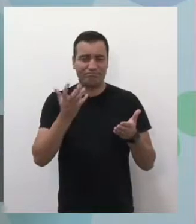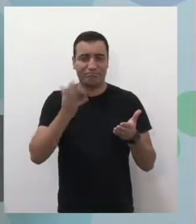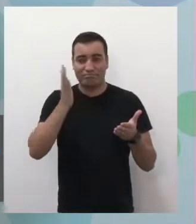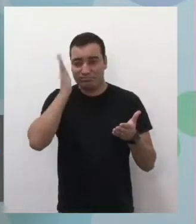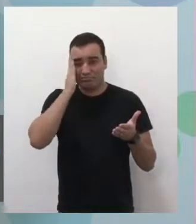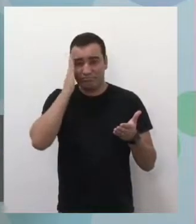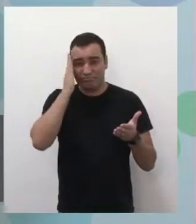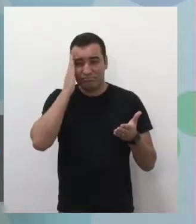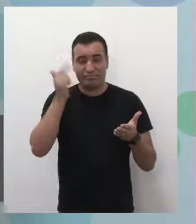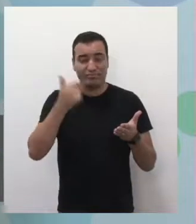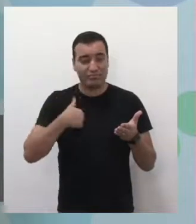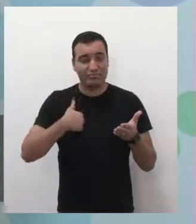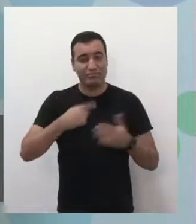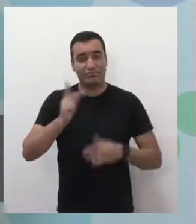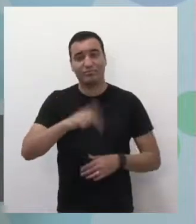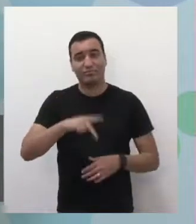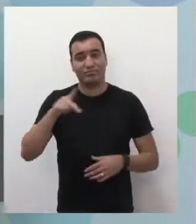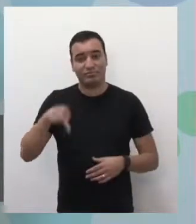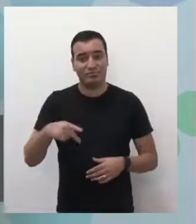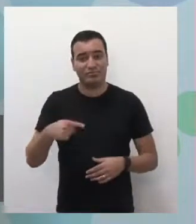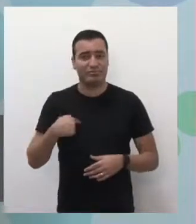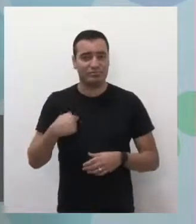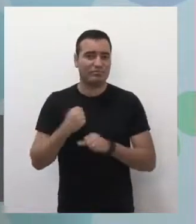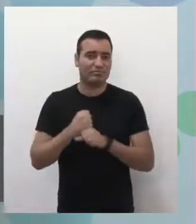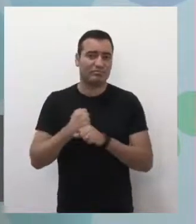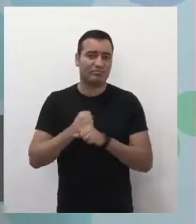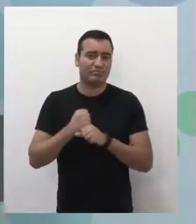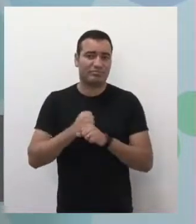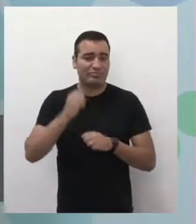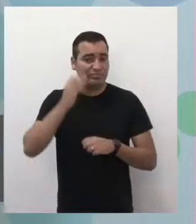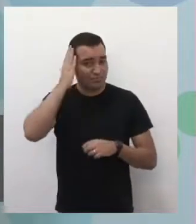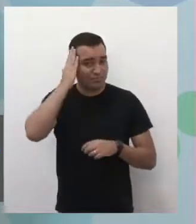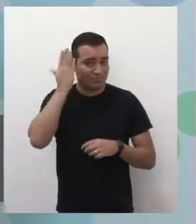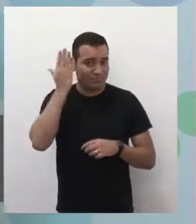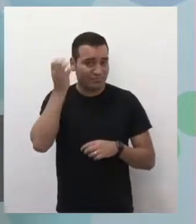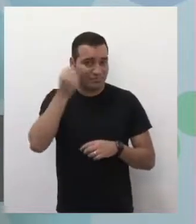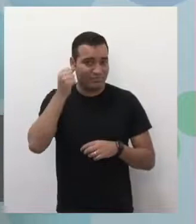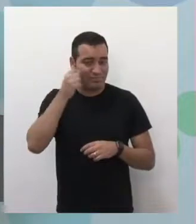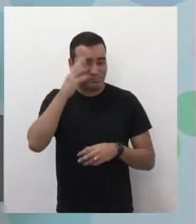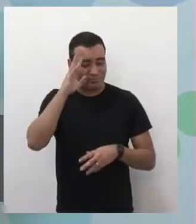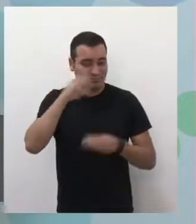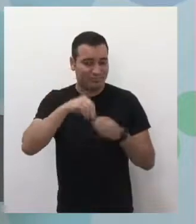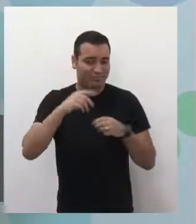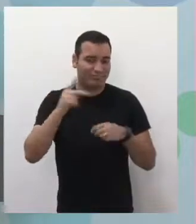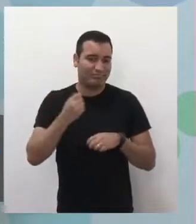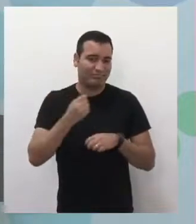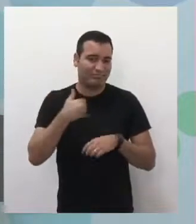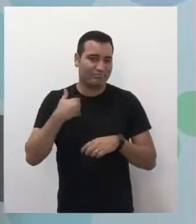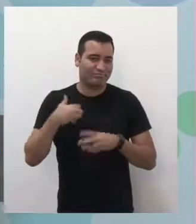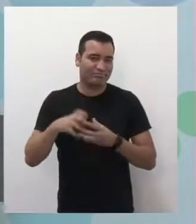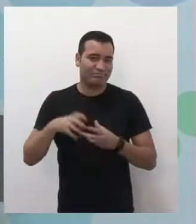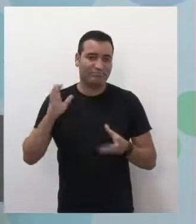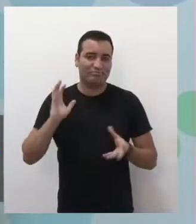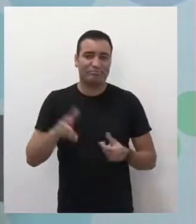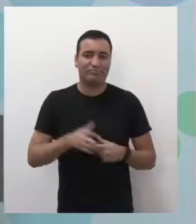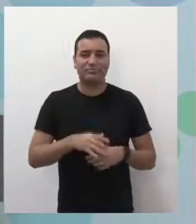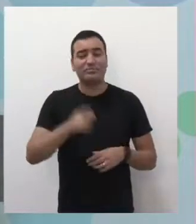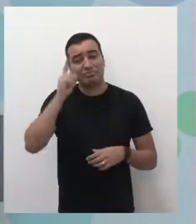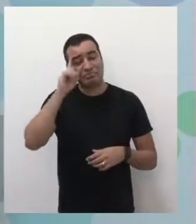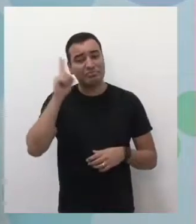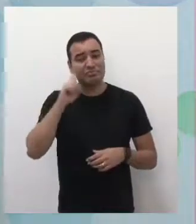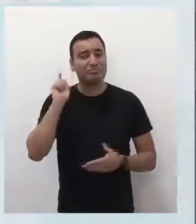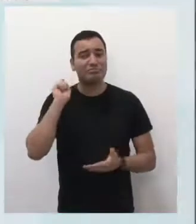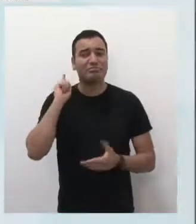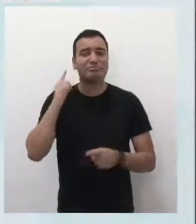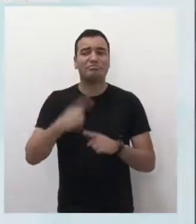saber, e eu sou professor há algum tempo, os meus cabelos não enganam, né, que já faz algum tempo. Veja, eu não sei por que eu